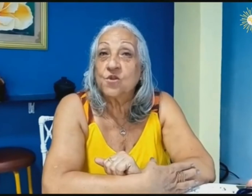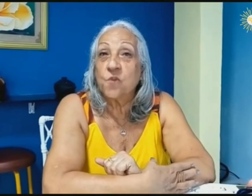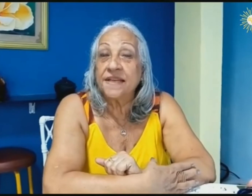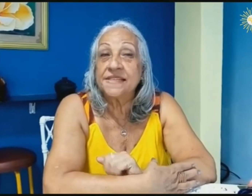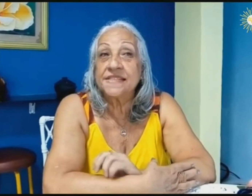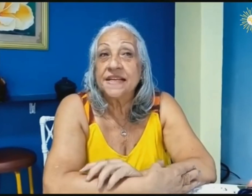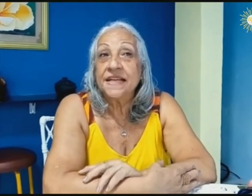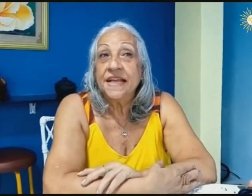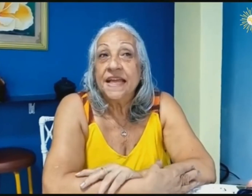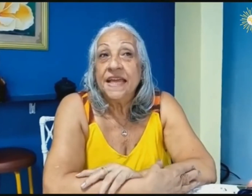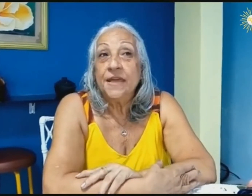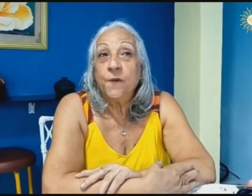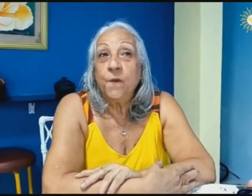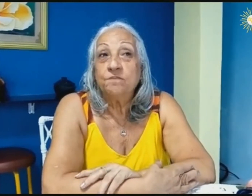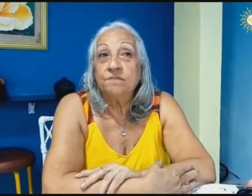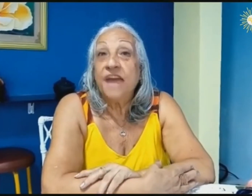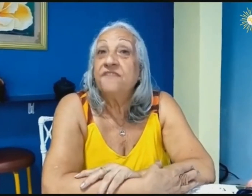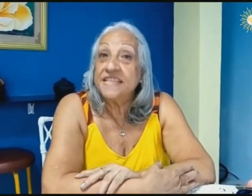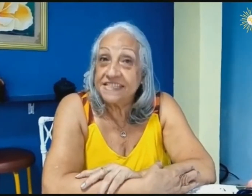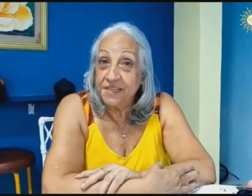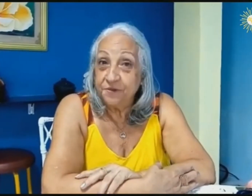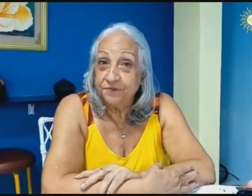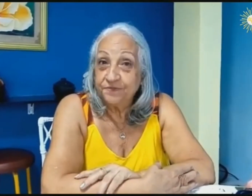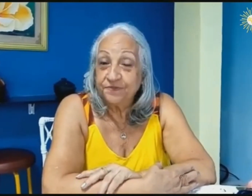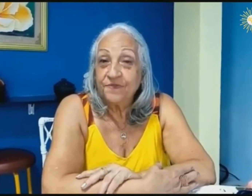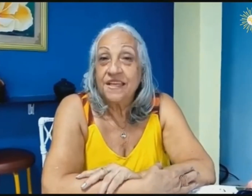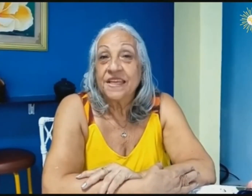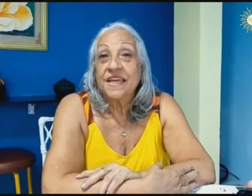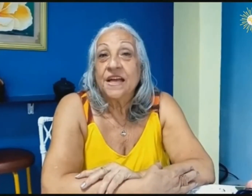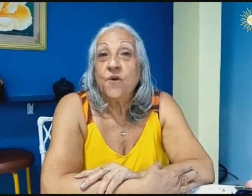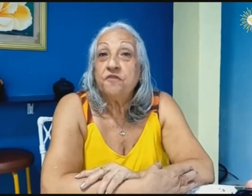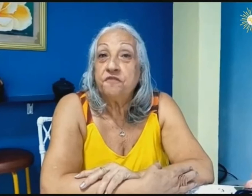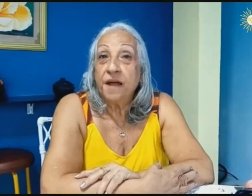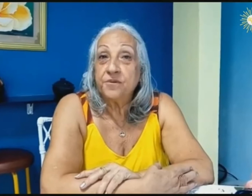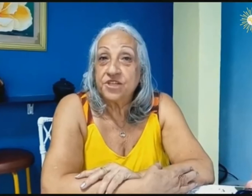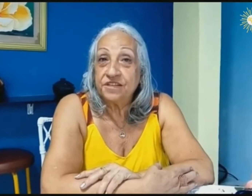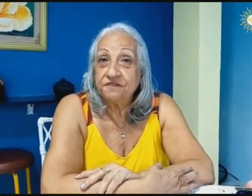maravilhosos, os quais eu reverencio.